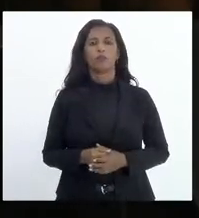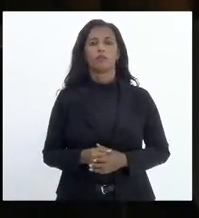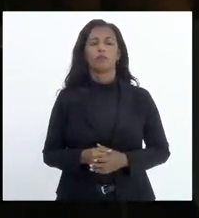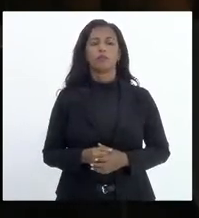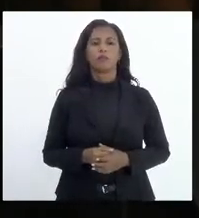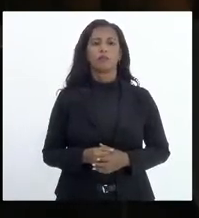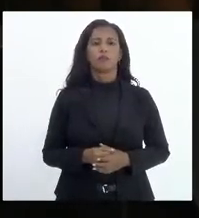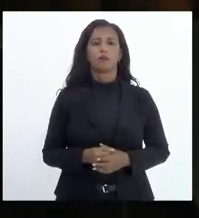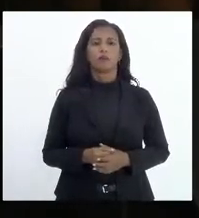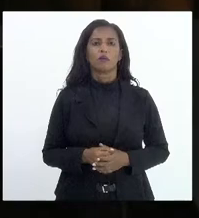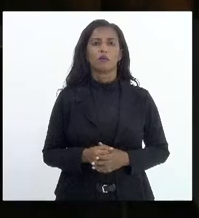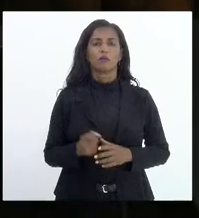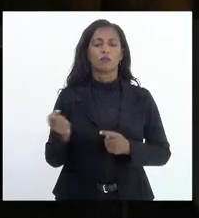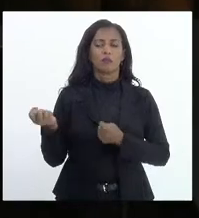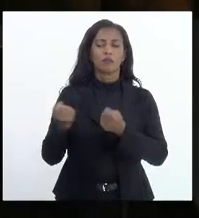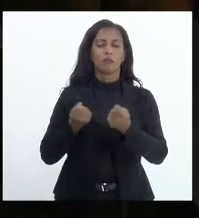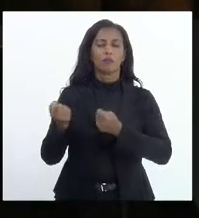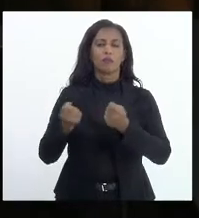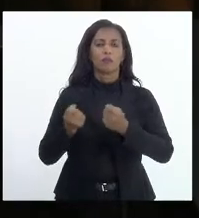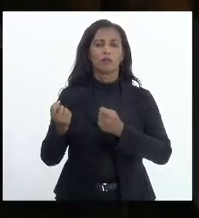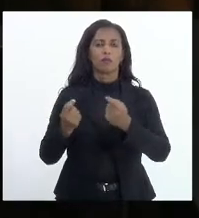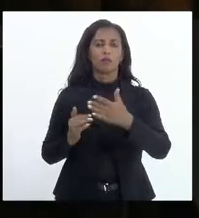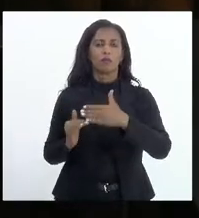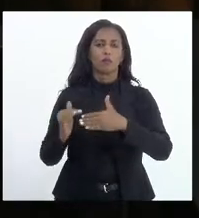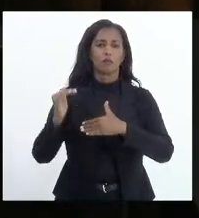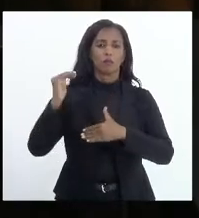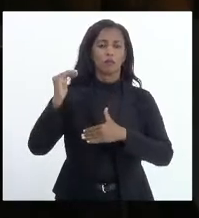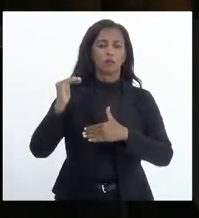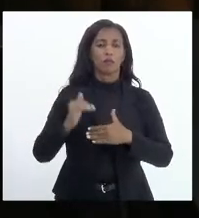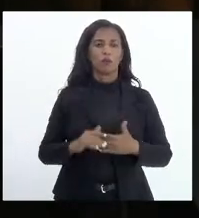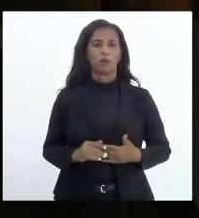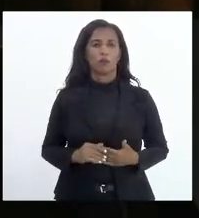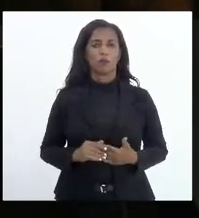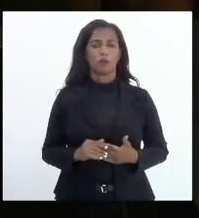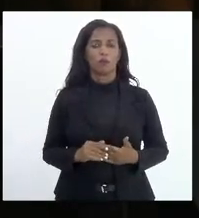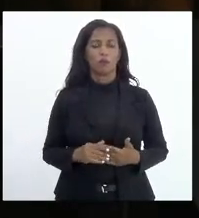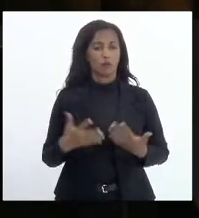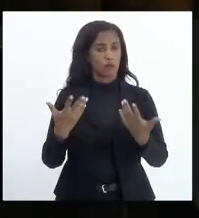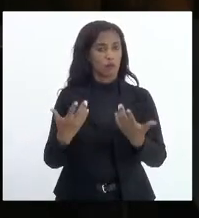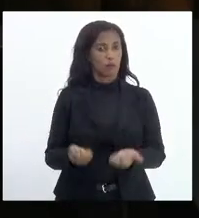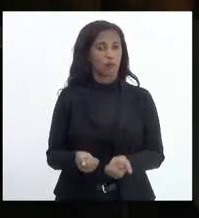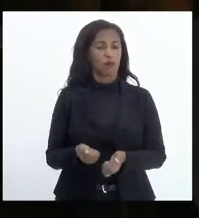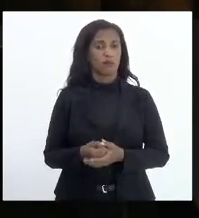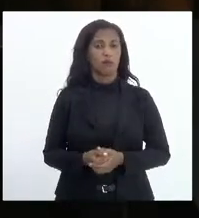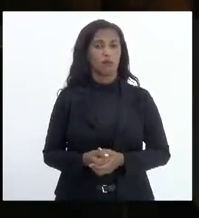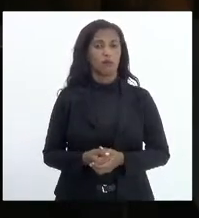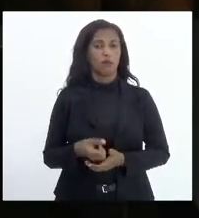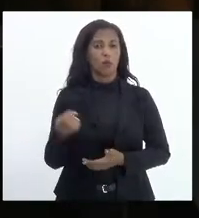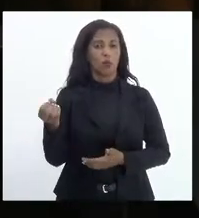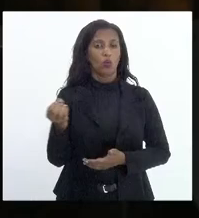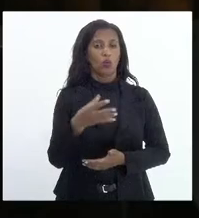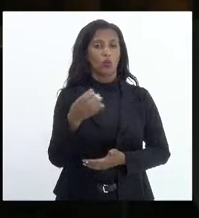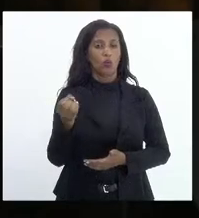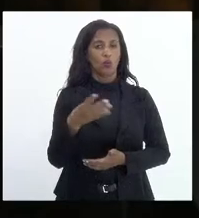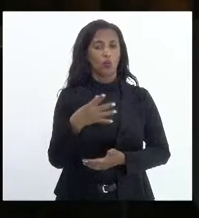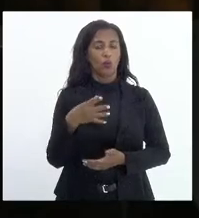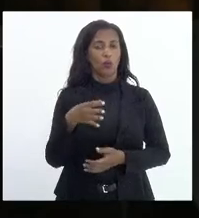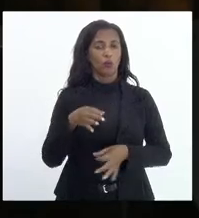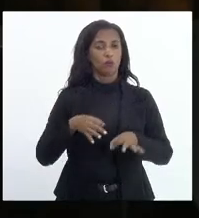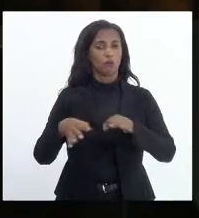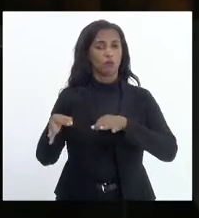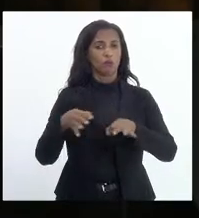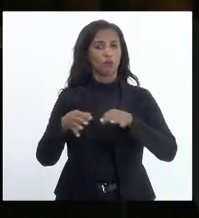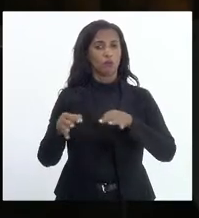alavancar a economia do Estado do Rio de Janeiro considerando que o novo plano prevê